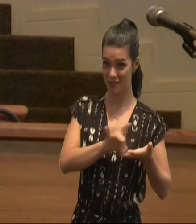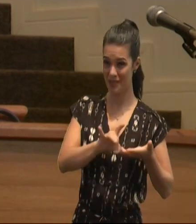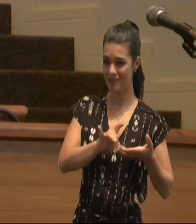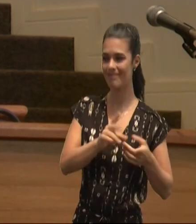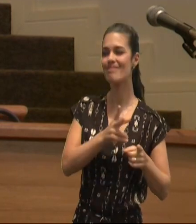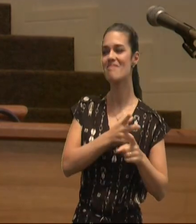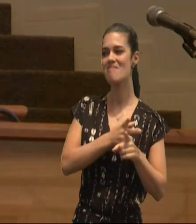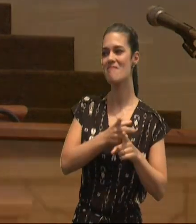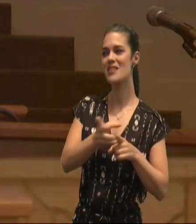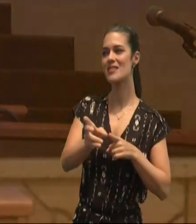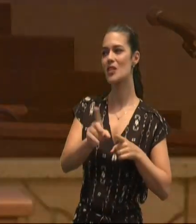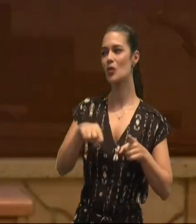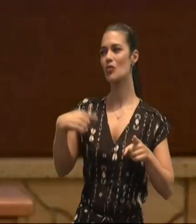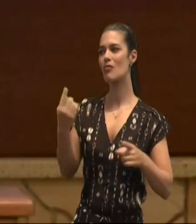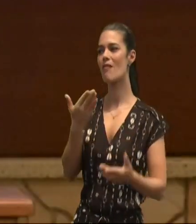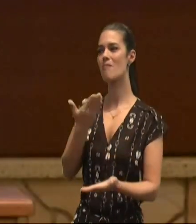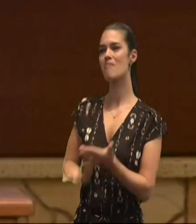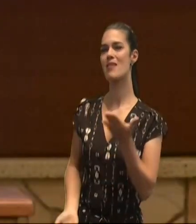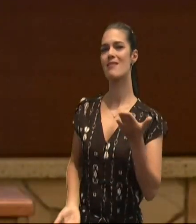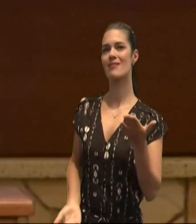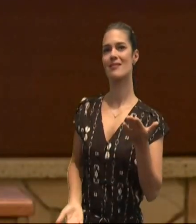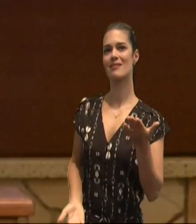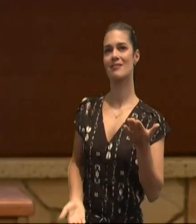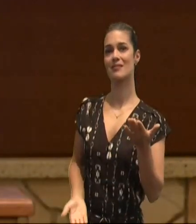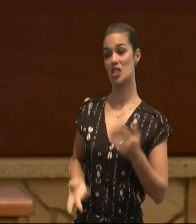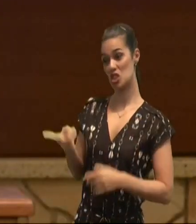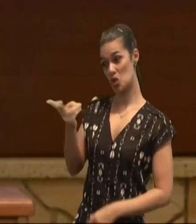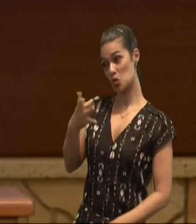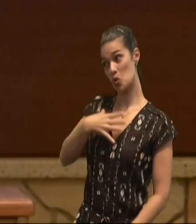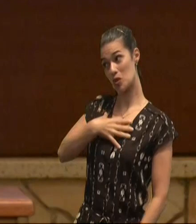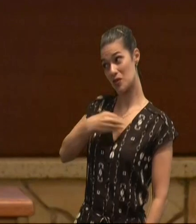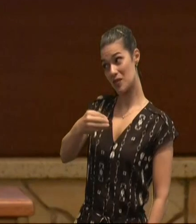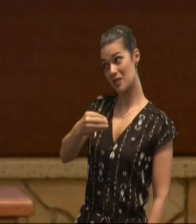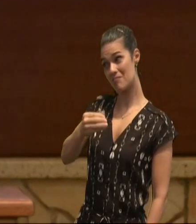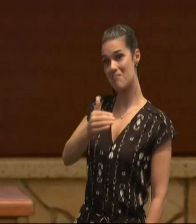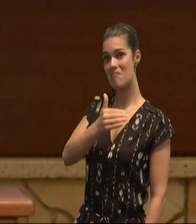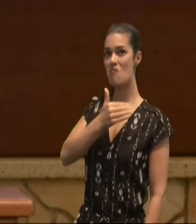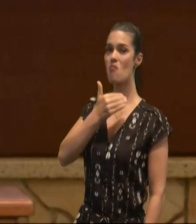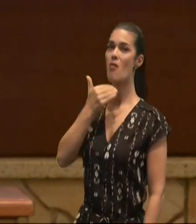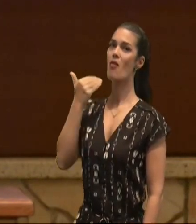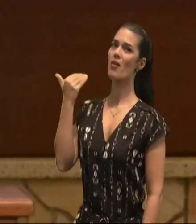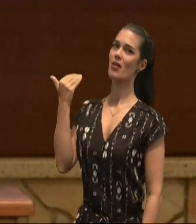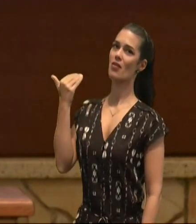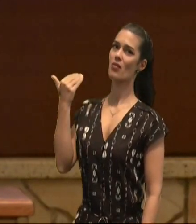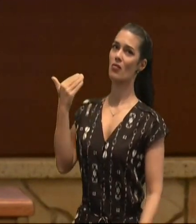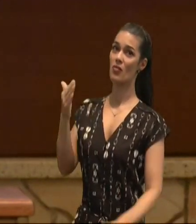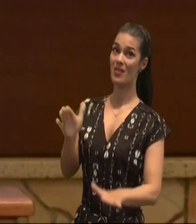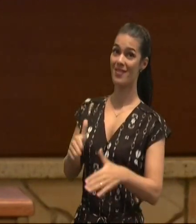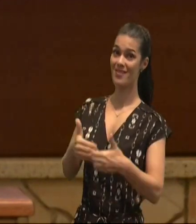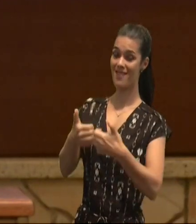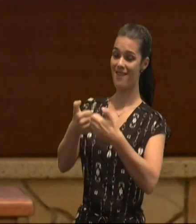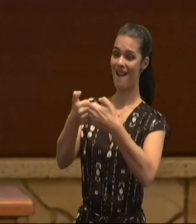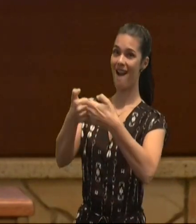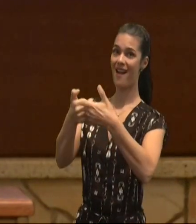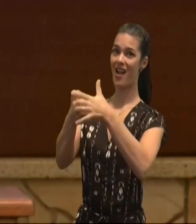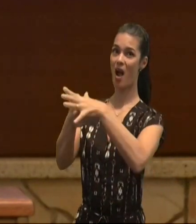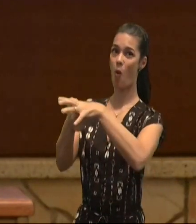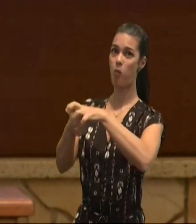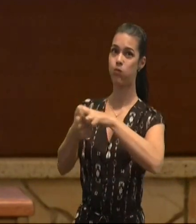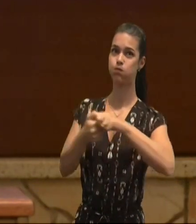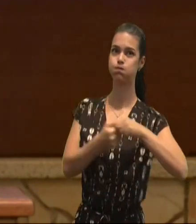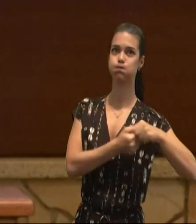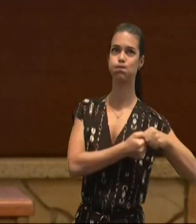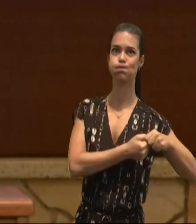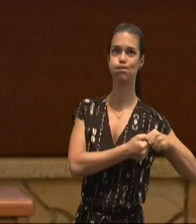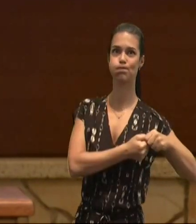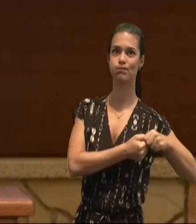batalha. Os seus filhos foram mortos. E a arca de Deus foi levada.